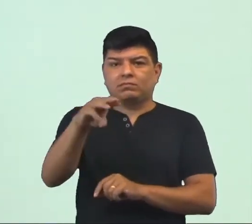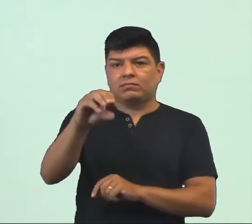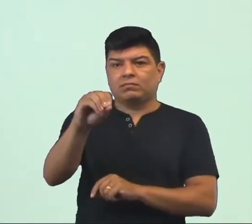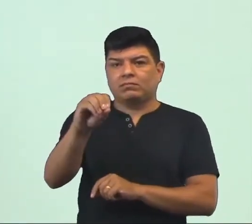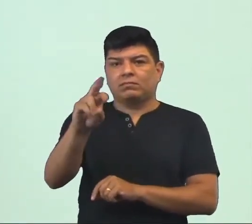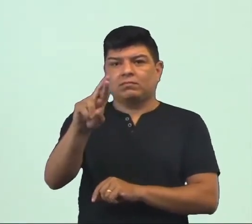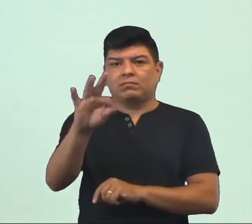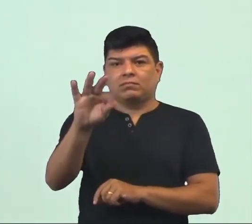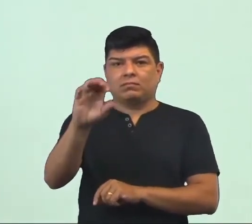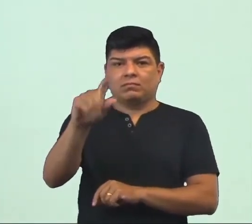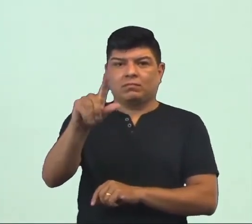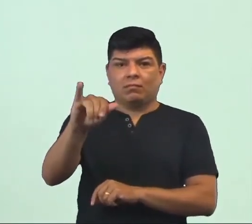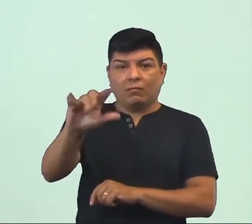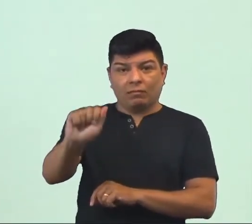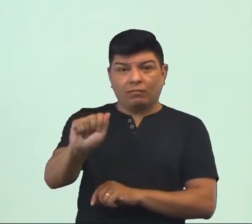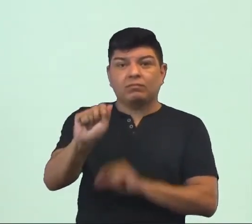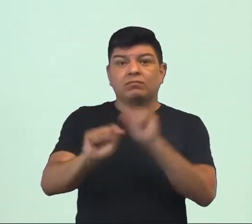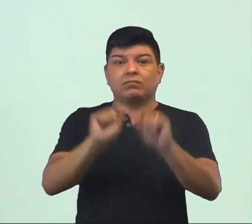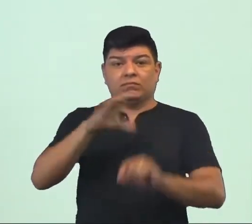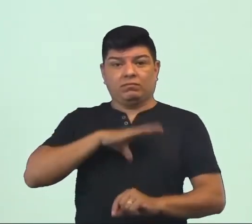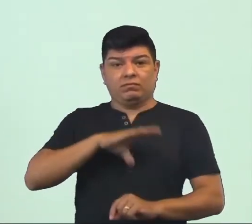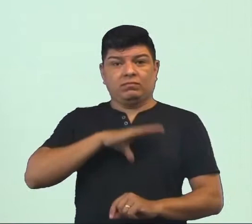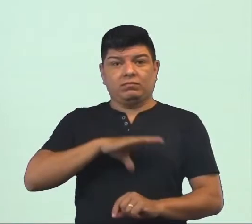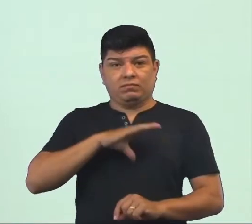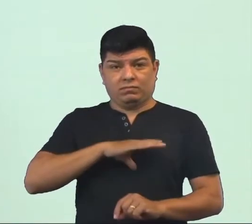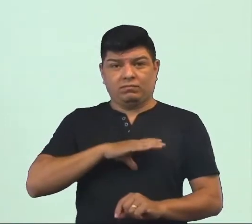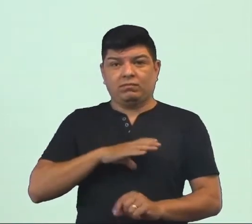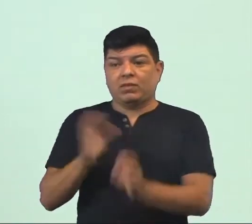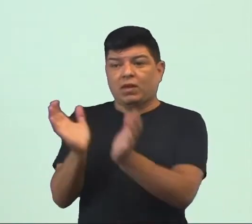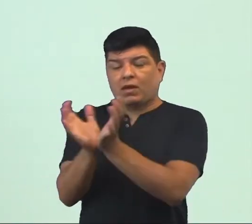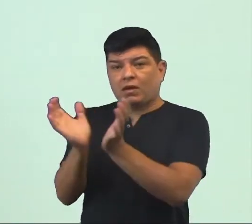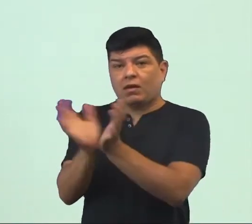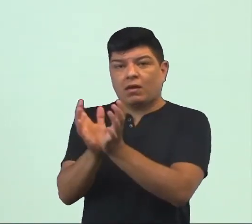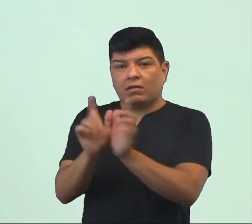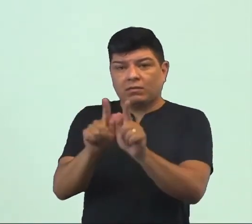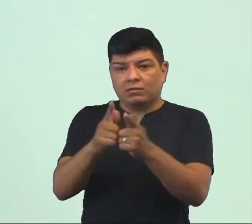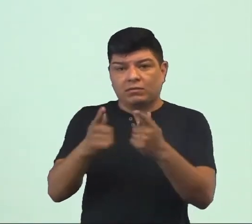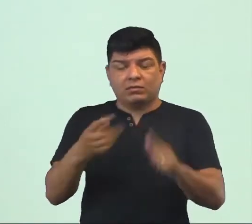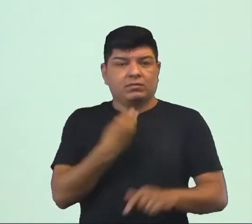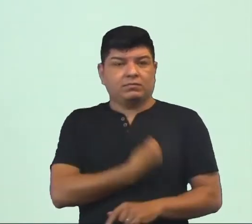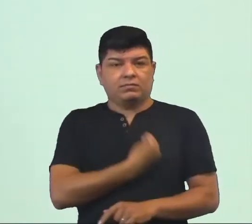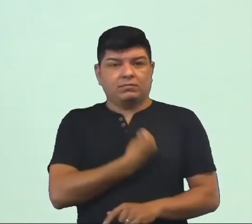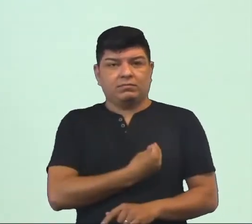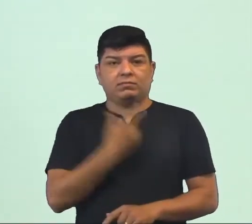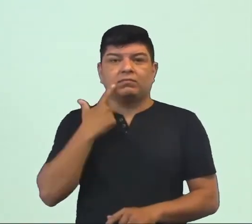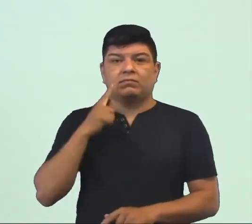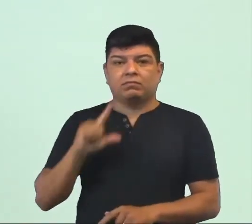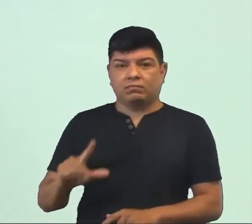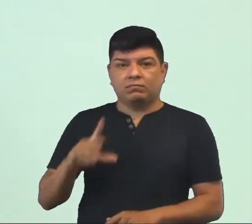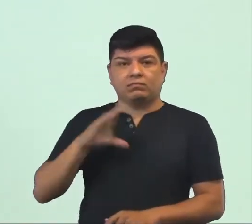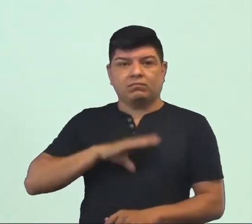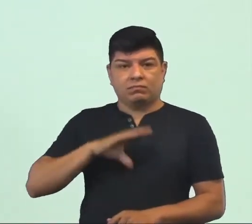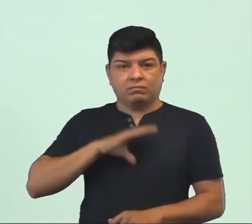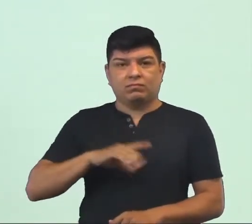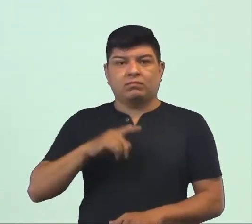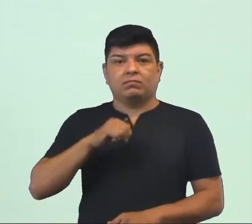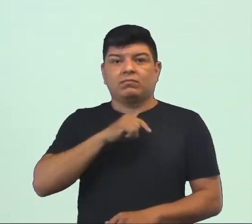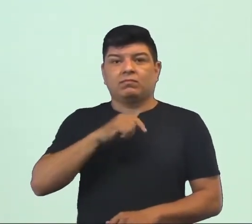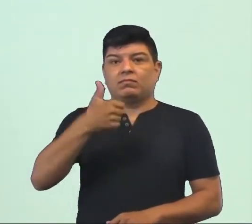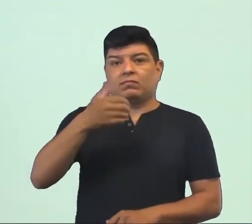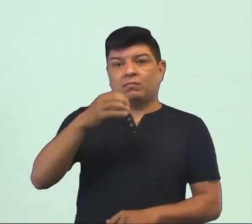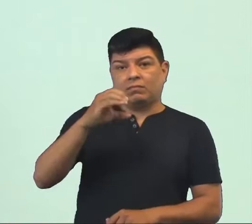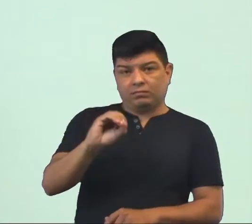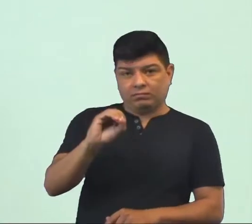galerinha, morfologia, eu estou falando das classes gramaticais, tá? Presente na nossa língua materna. Nós temos aí 10